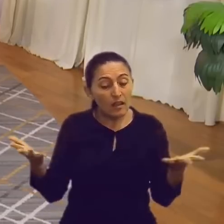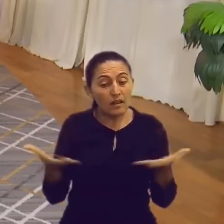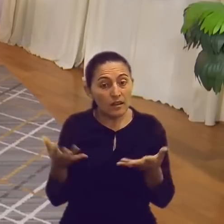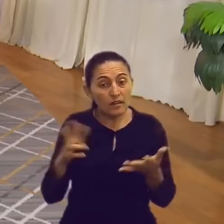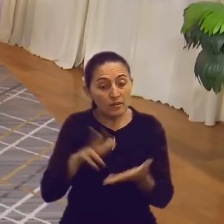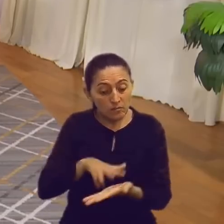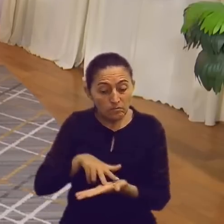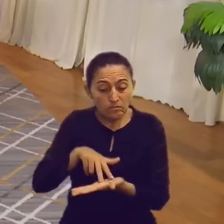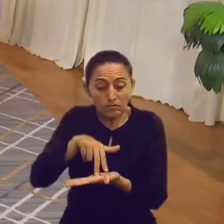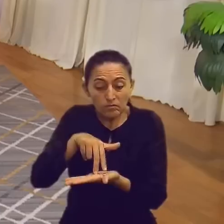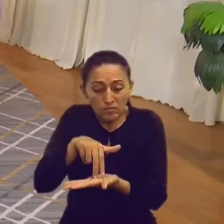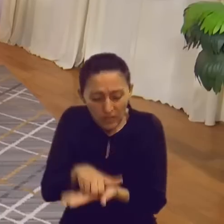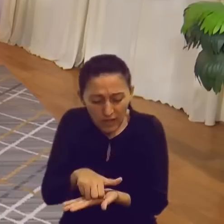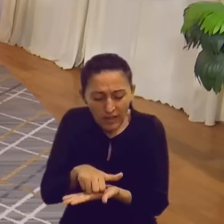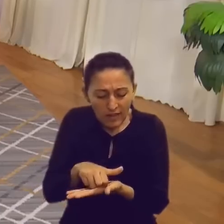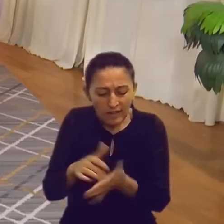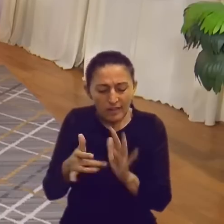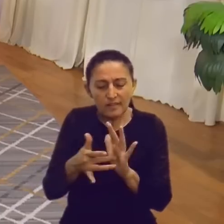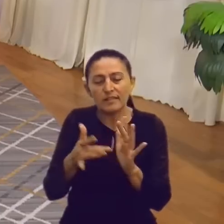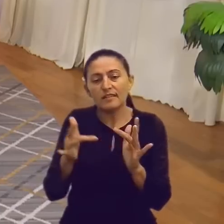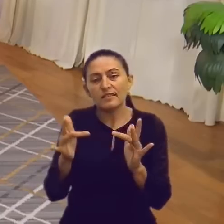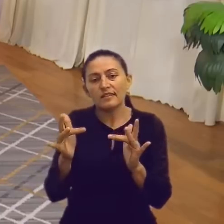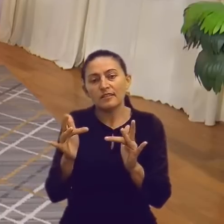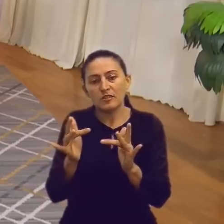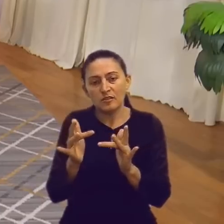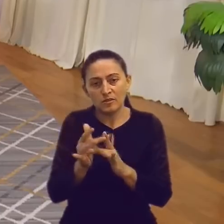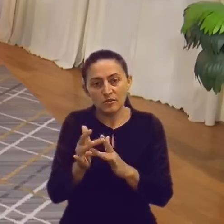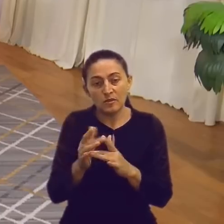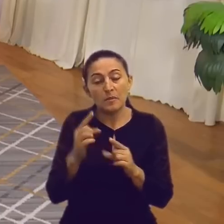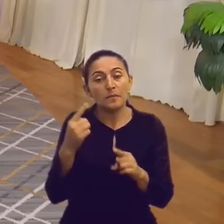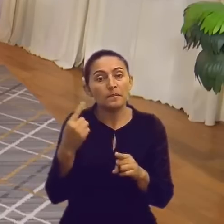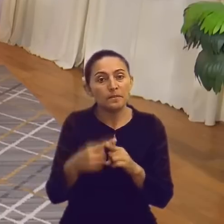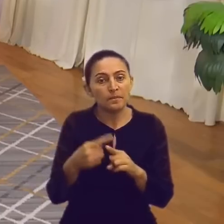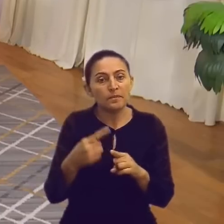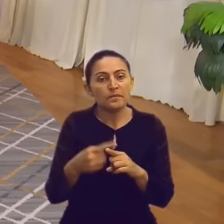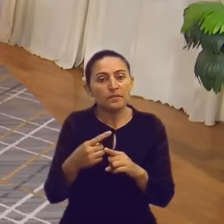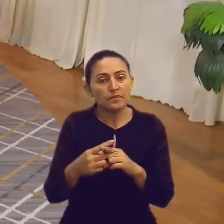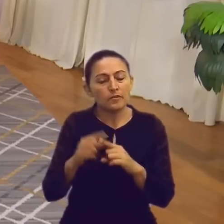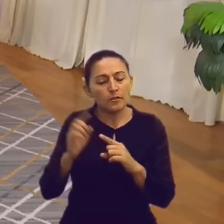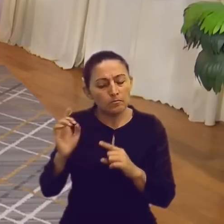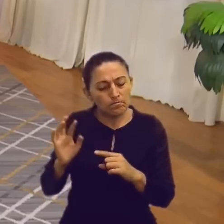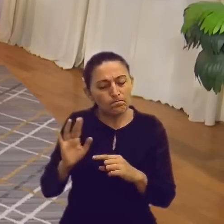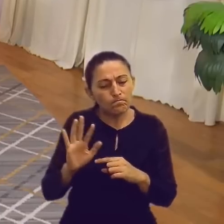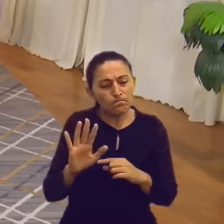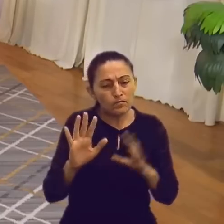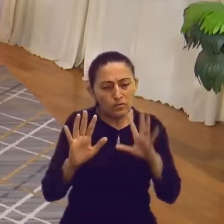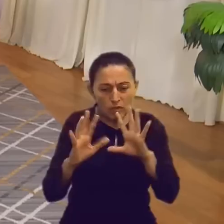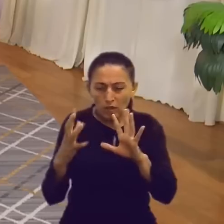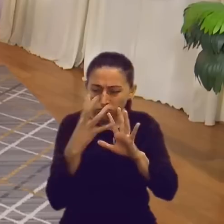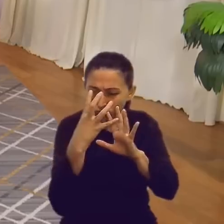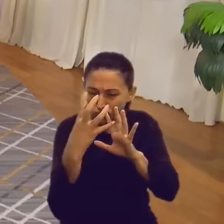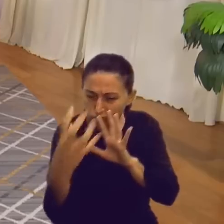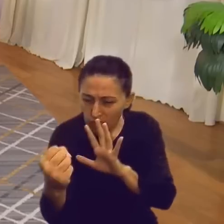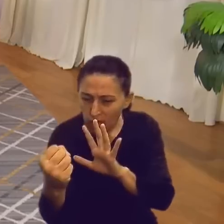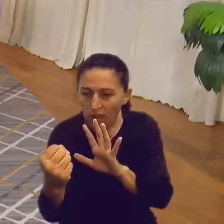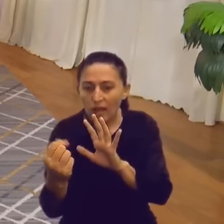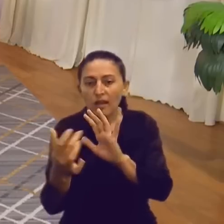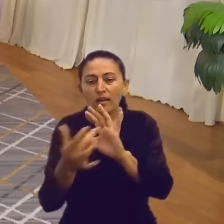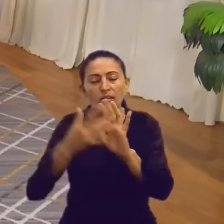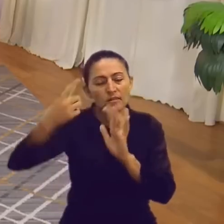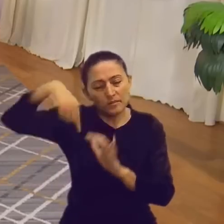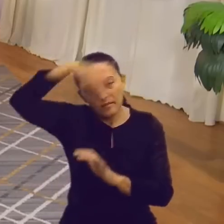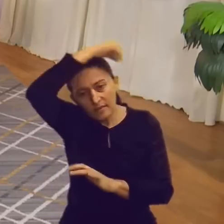Cristo, porque foram ali, atraídos pela mensagem que o Espírito